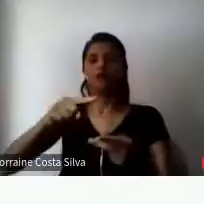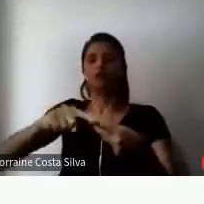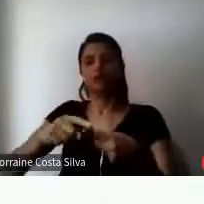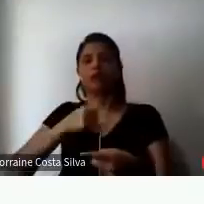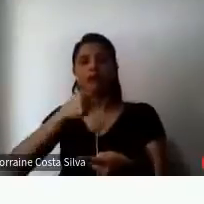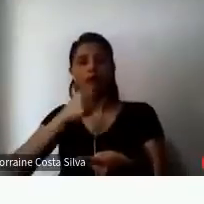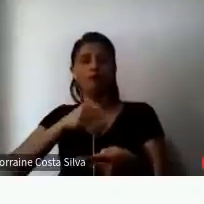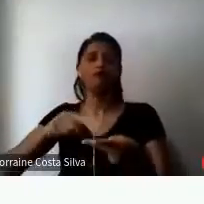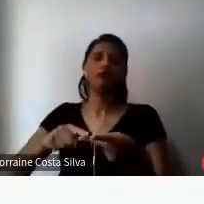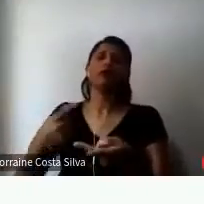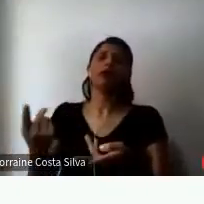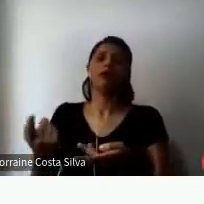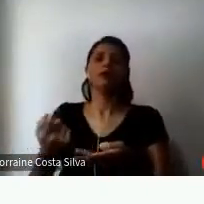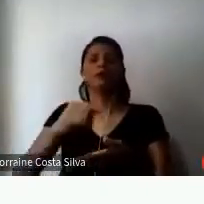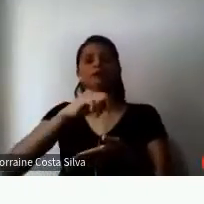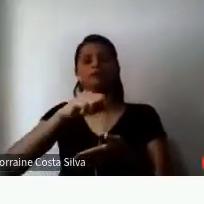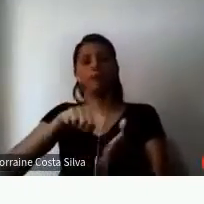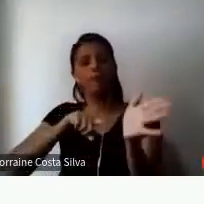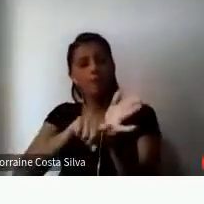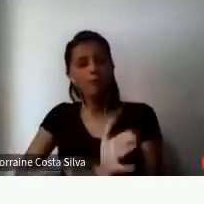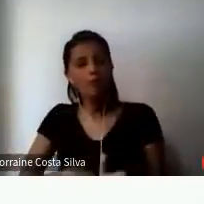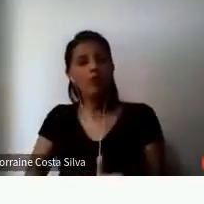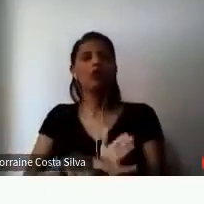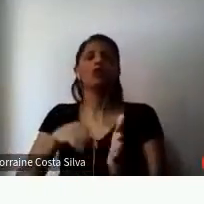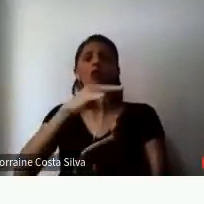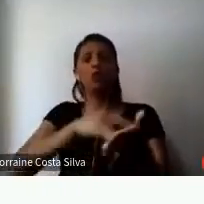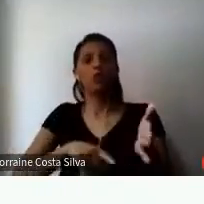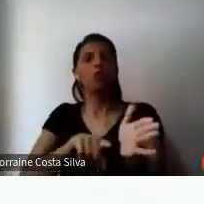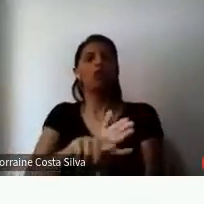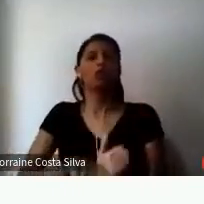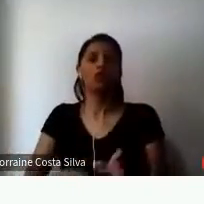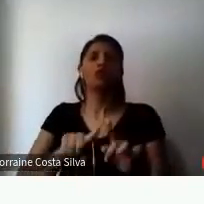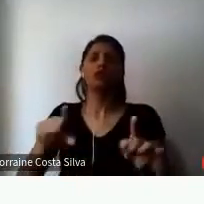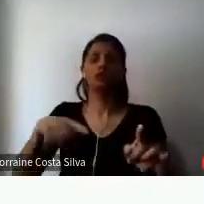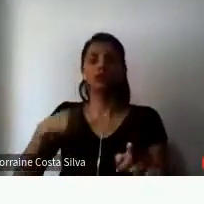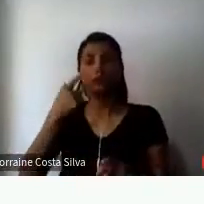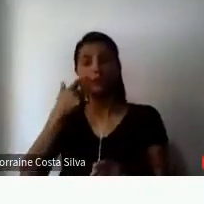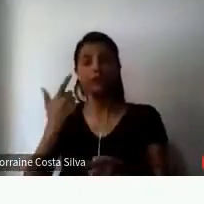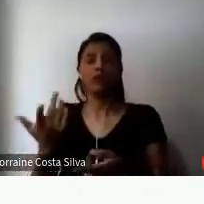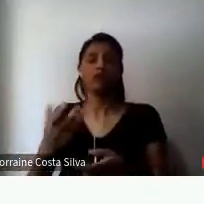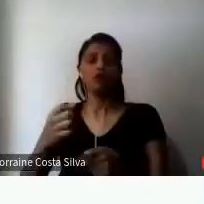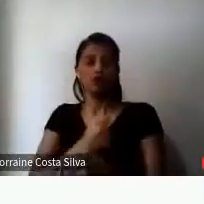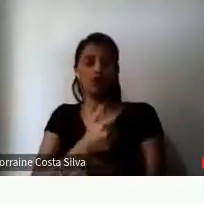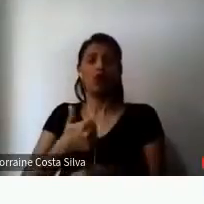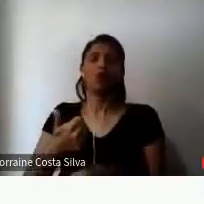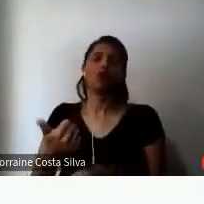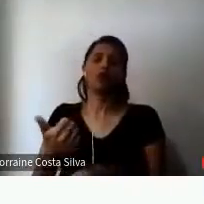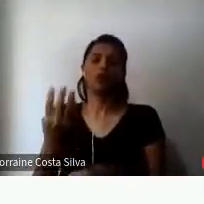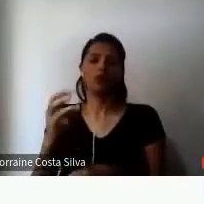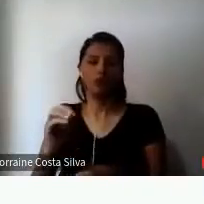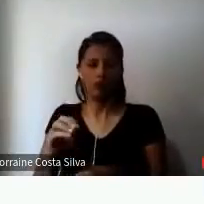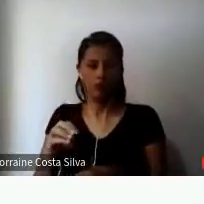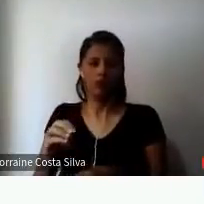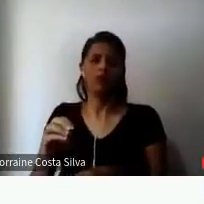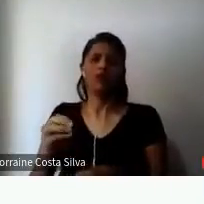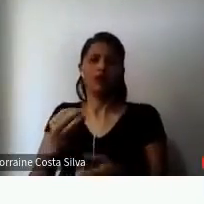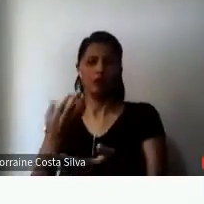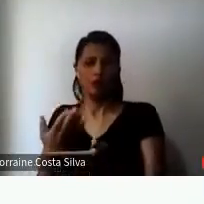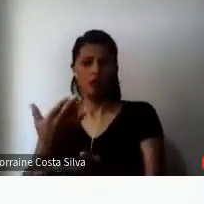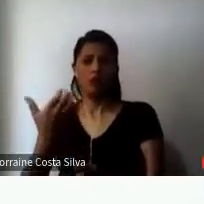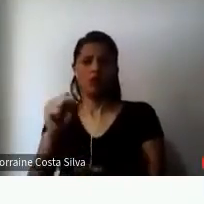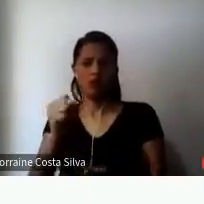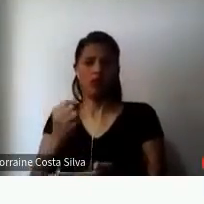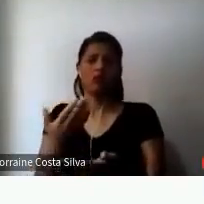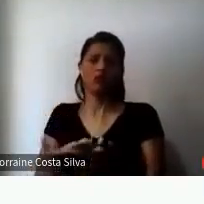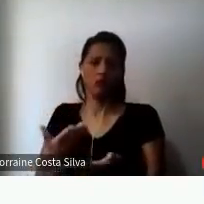semi-estruturada. Prevíamos a participação de 80 estudantes e 10 professores de cada escola, e